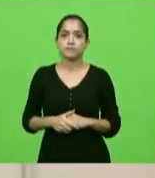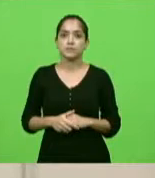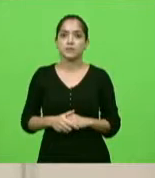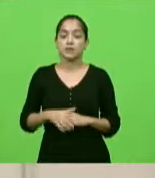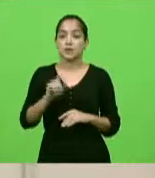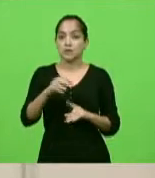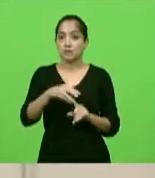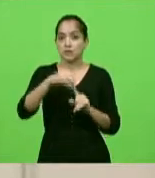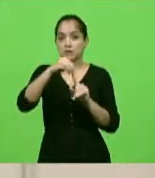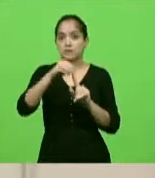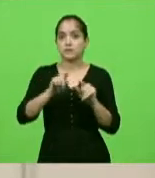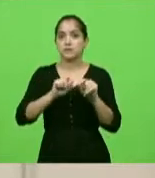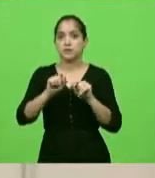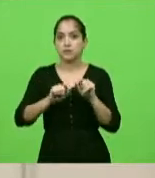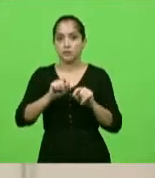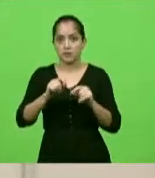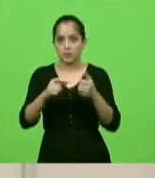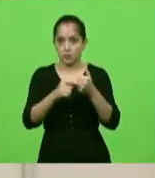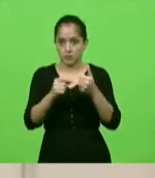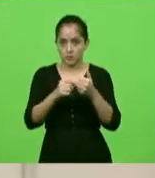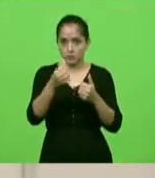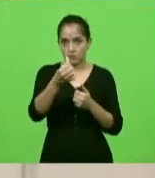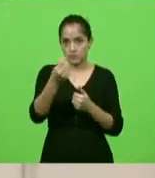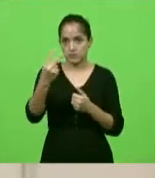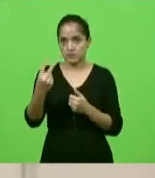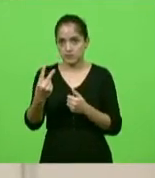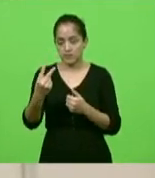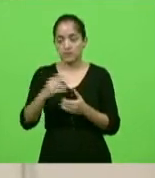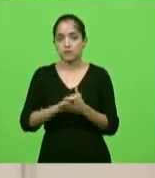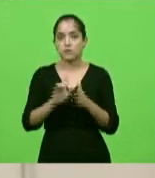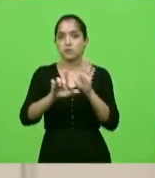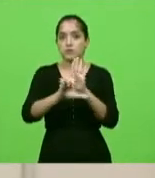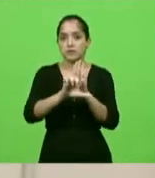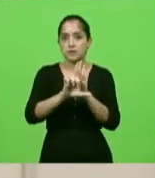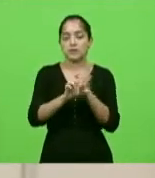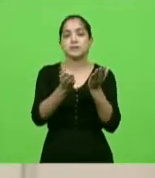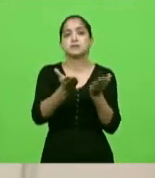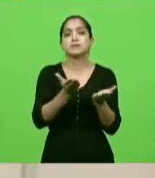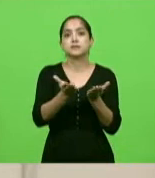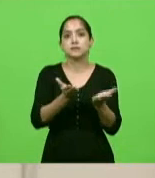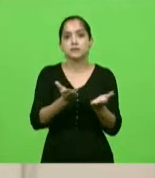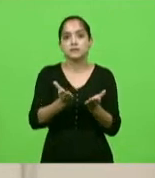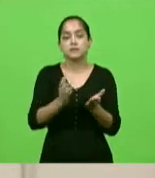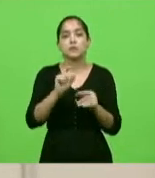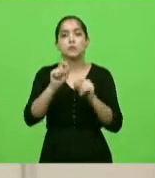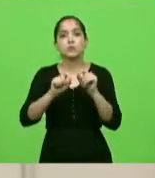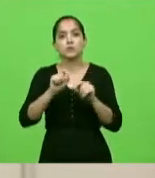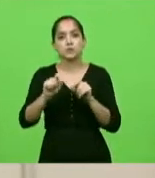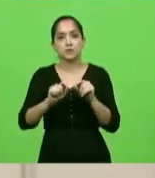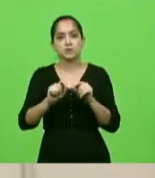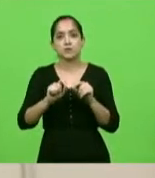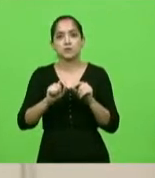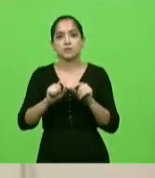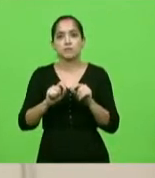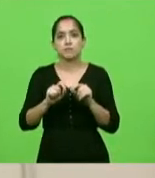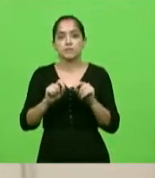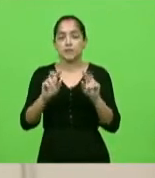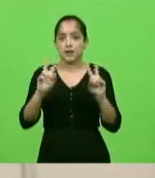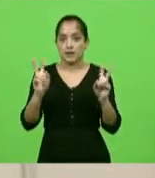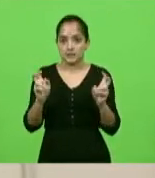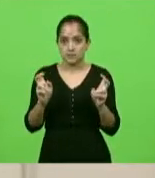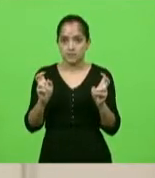Vale destacar também que o artigo 62 da lei de licitações determina que,